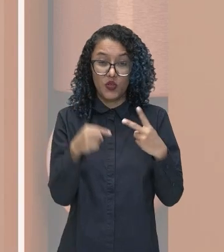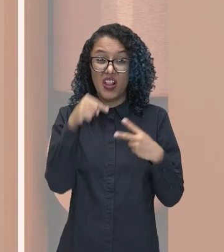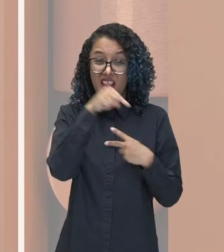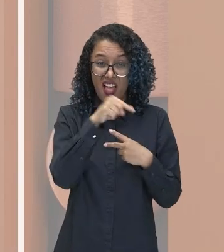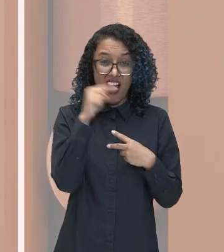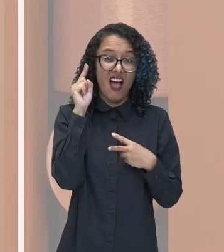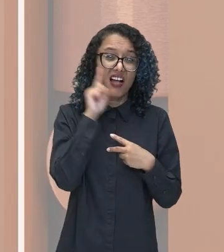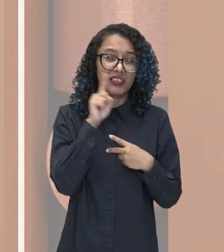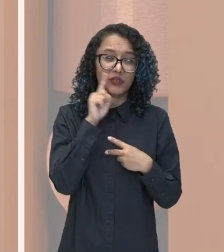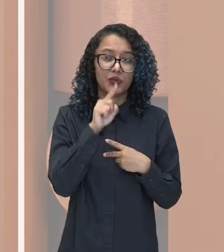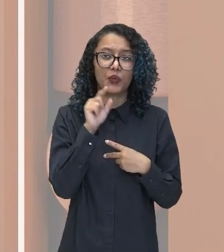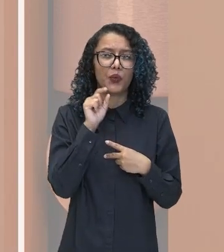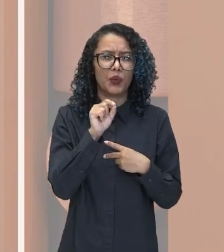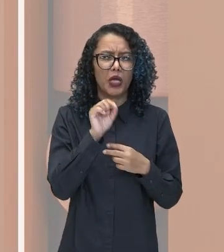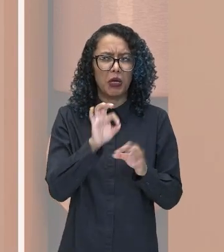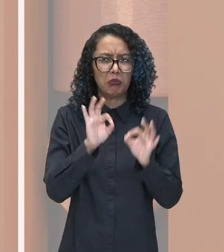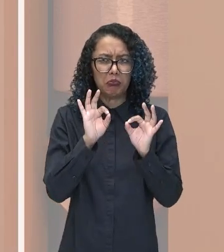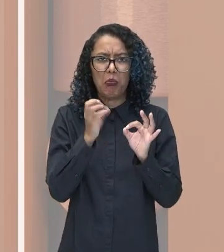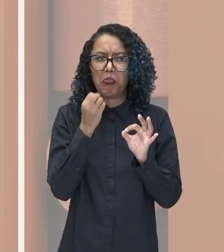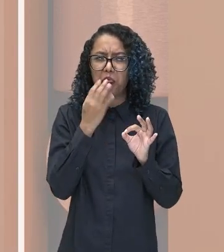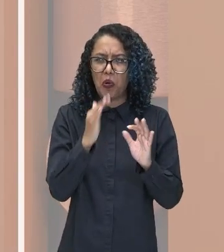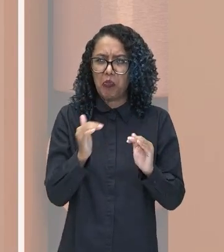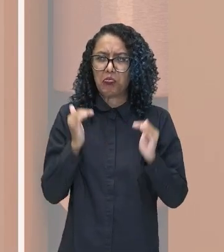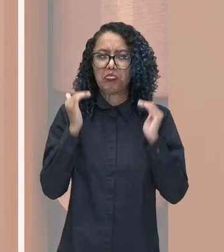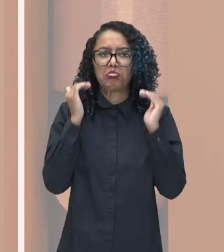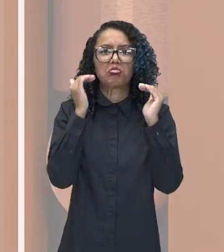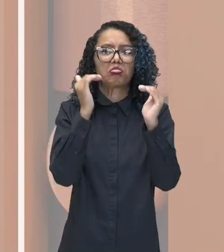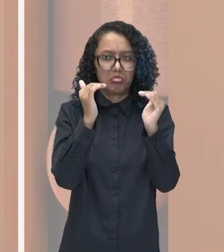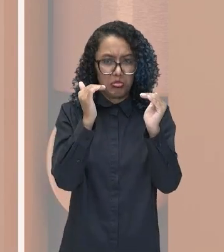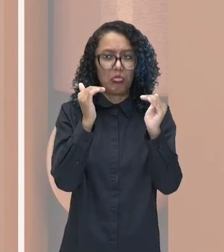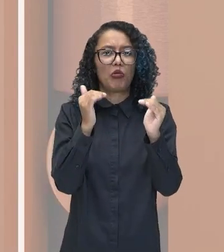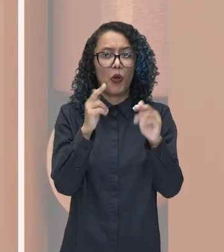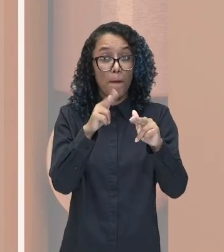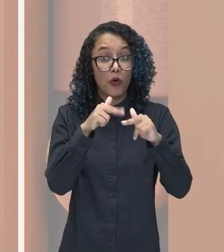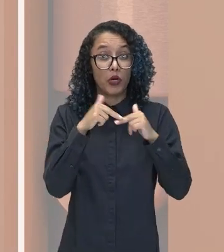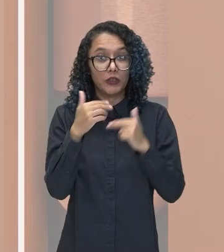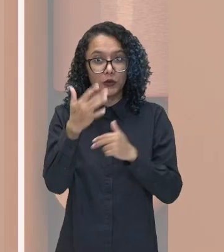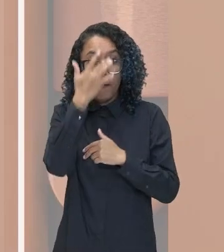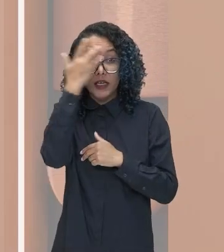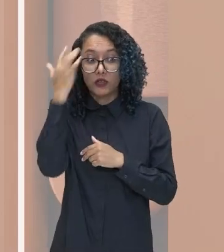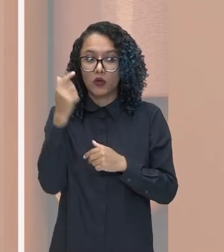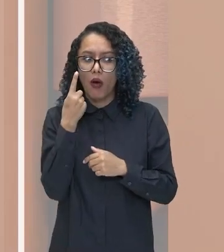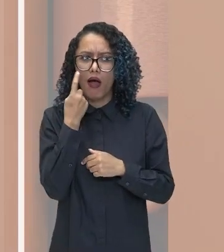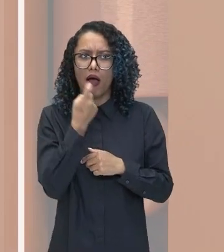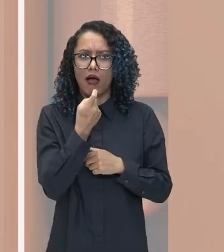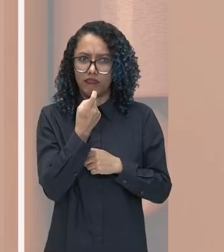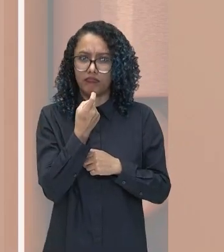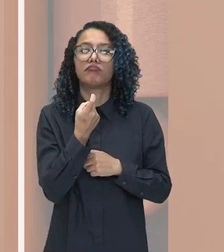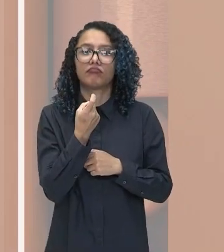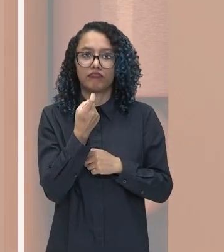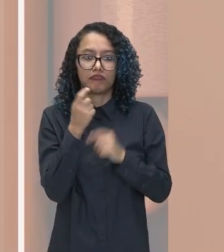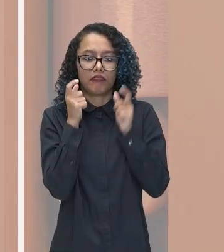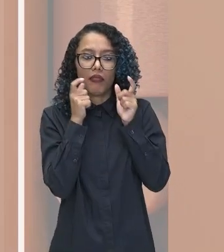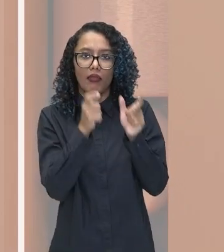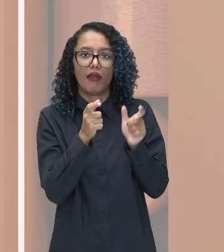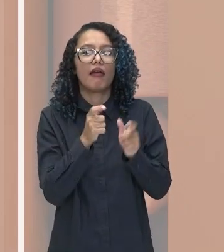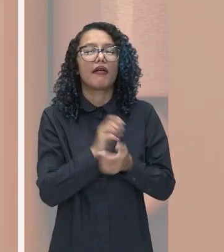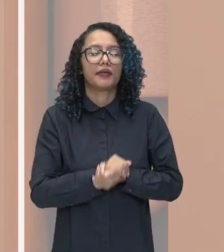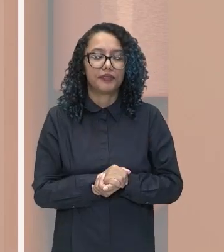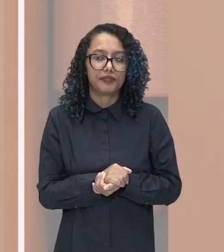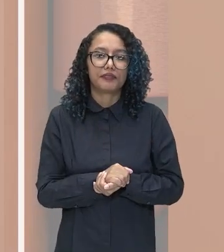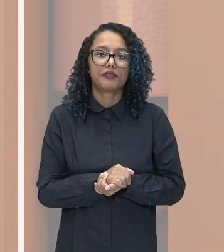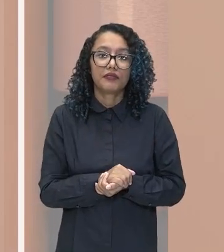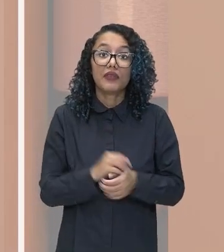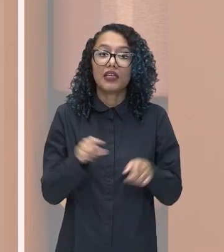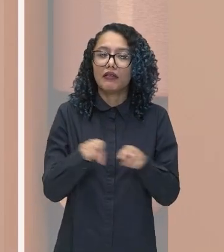da América, vai ser elevado. Então, isso chama muito atenção. Além ali dos habitantes que no